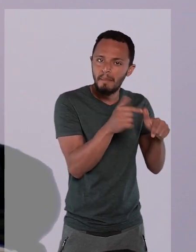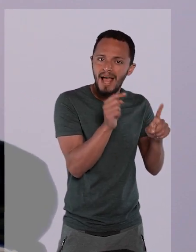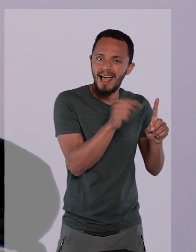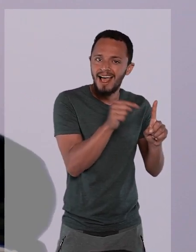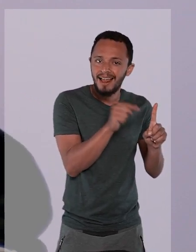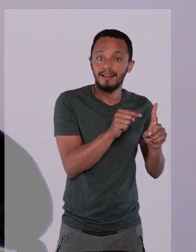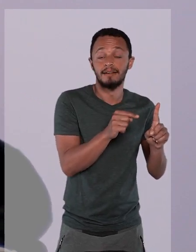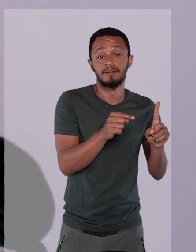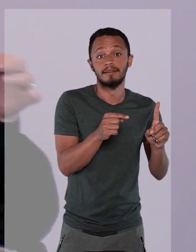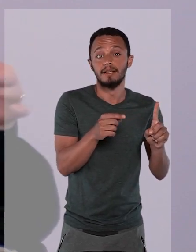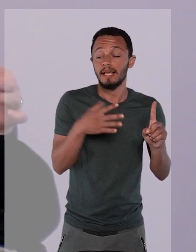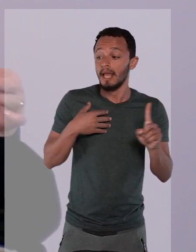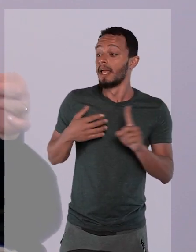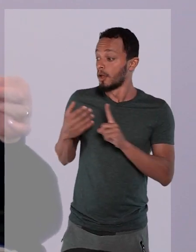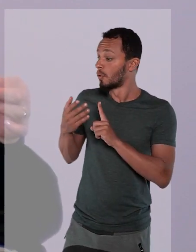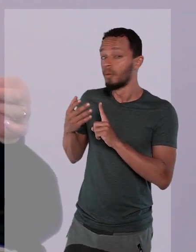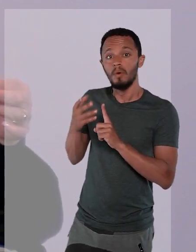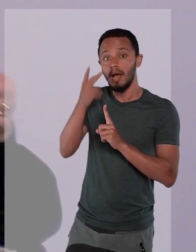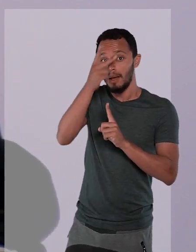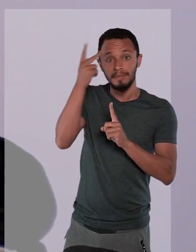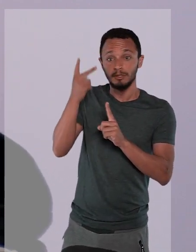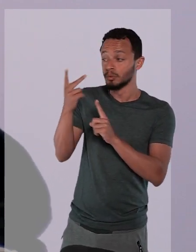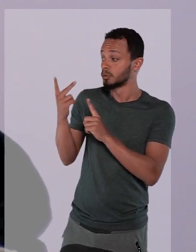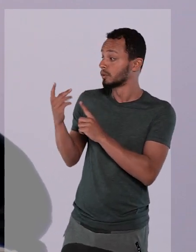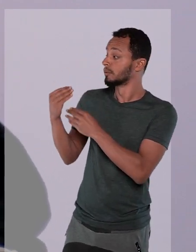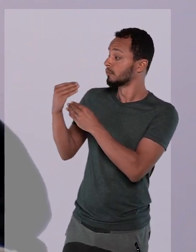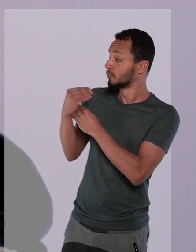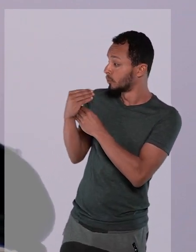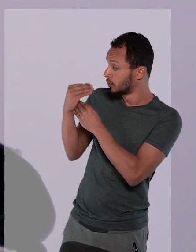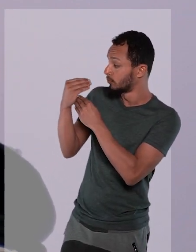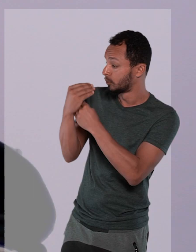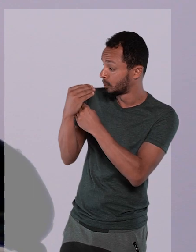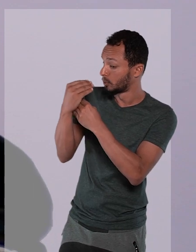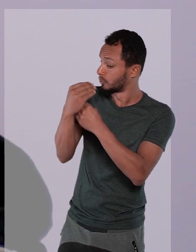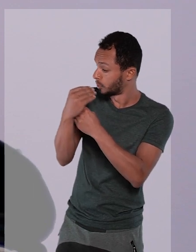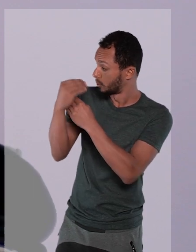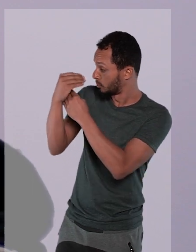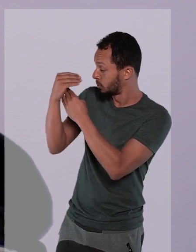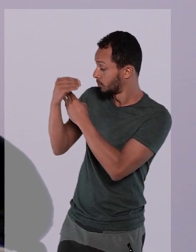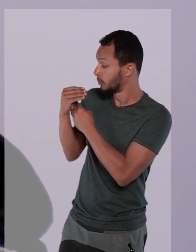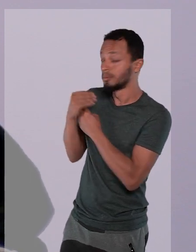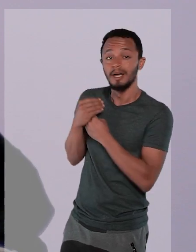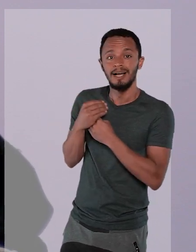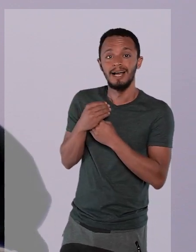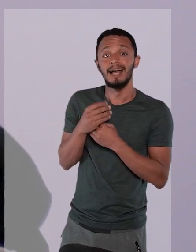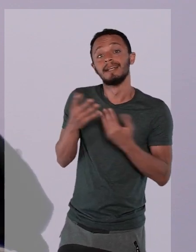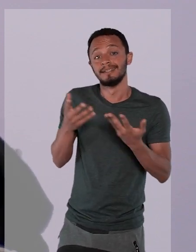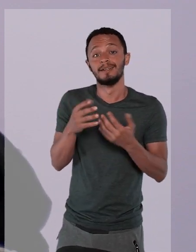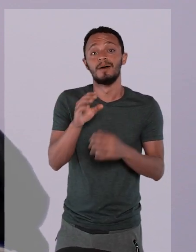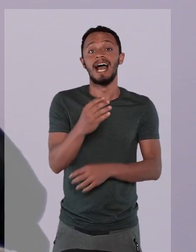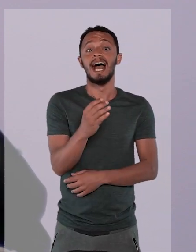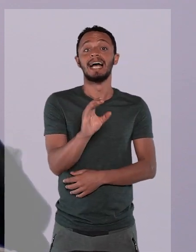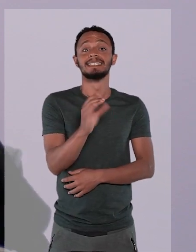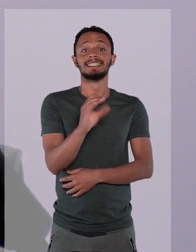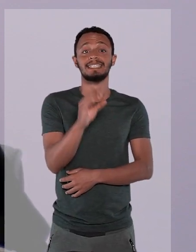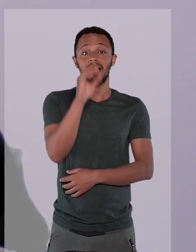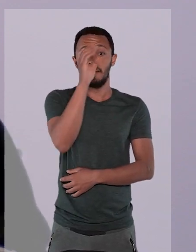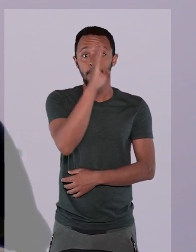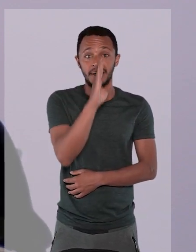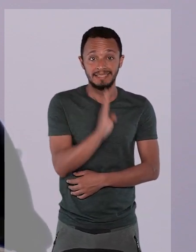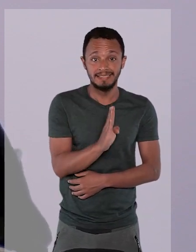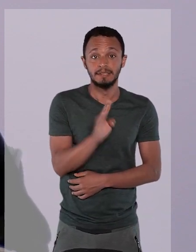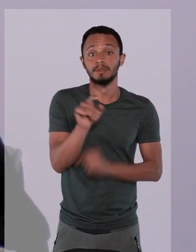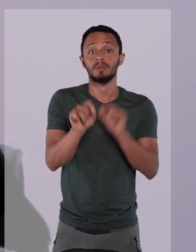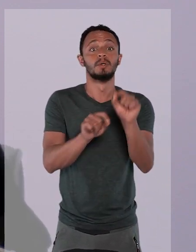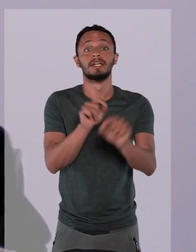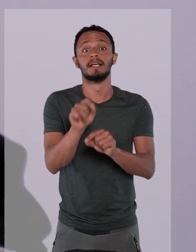gosta. Mas assim, eu só recebo afeto. Então, assim, a ciência brasileira passou a ser conhecida das pessoas.